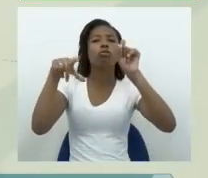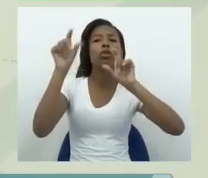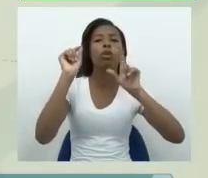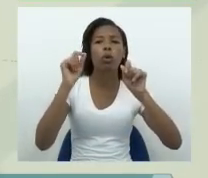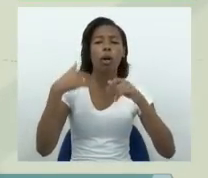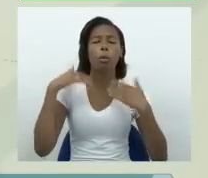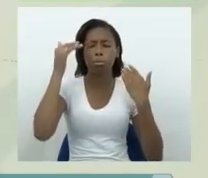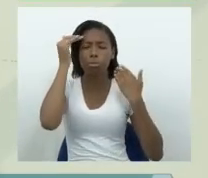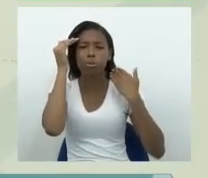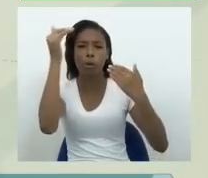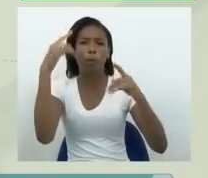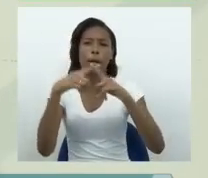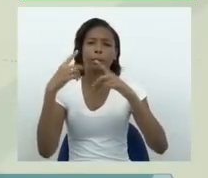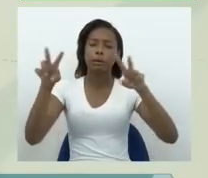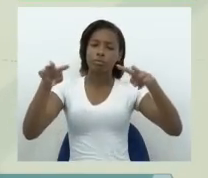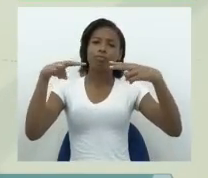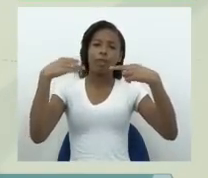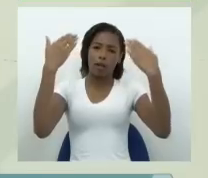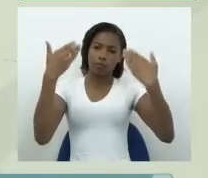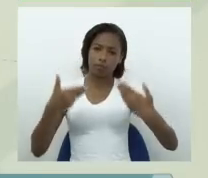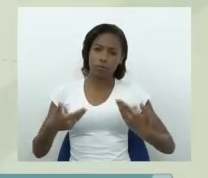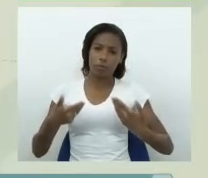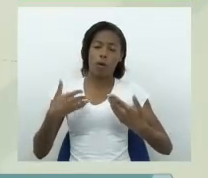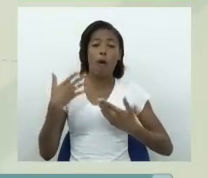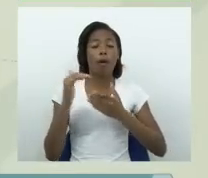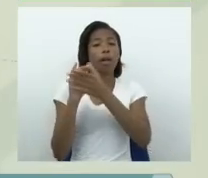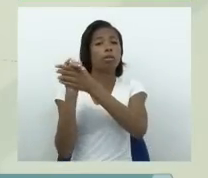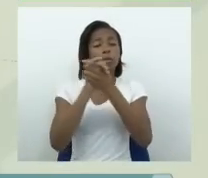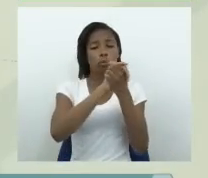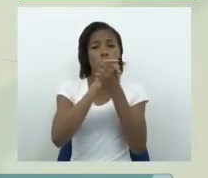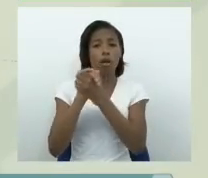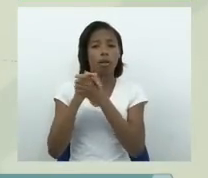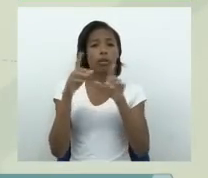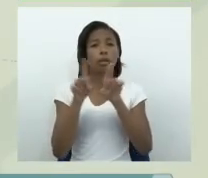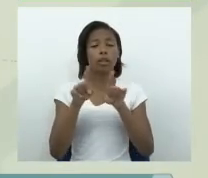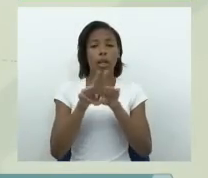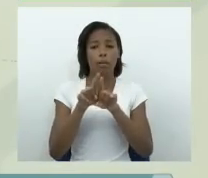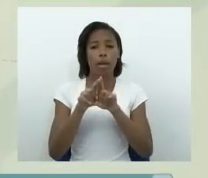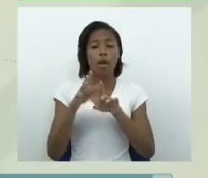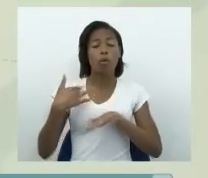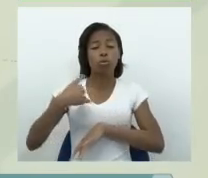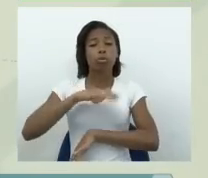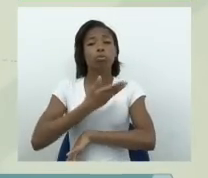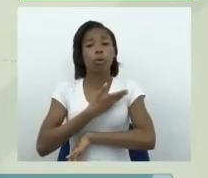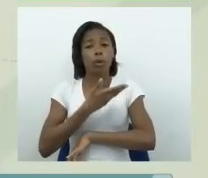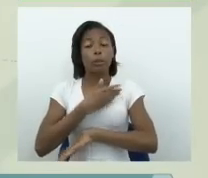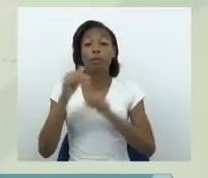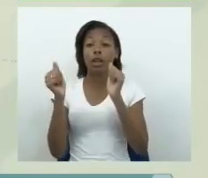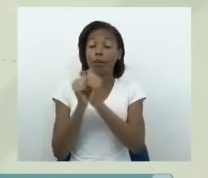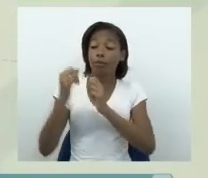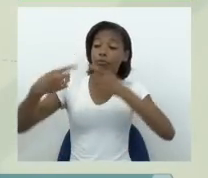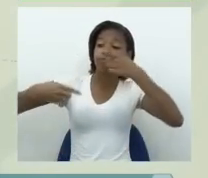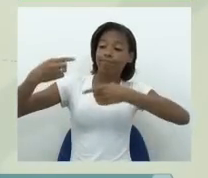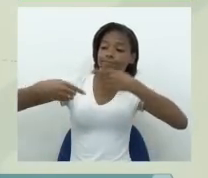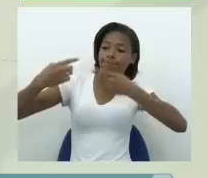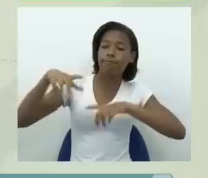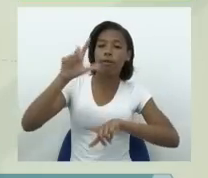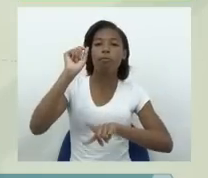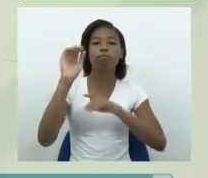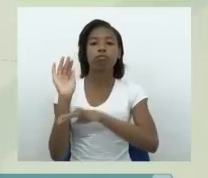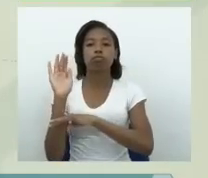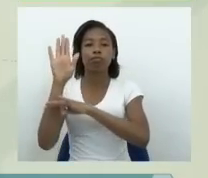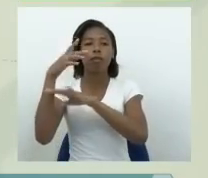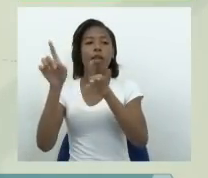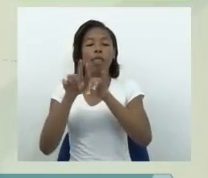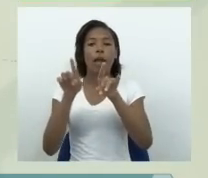muito obrigado pela sua audiência. Quero saudar os meus colegas que estão disputando a prefeitura